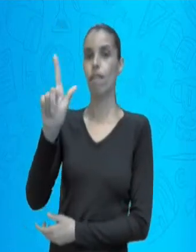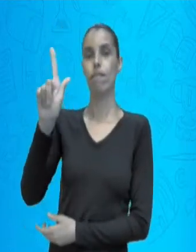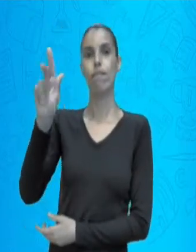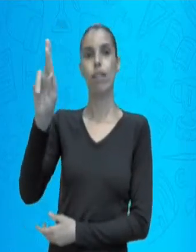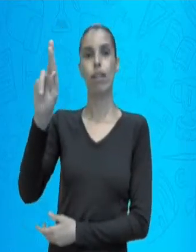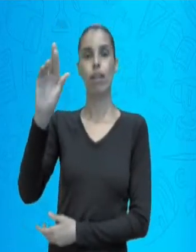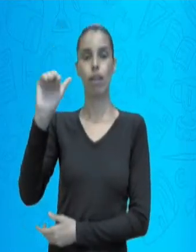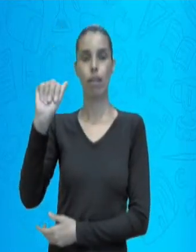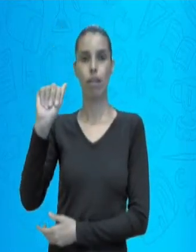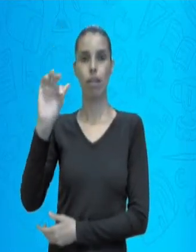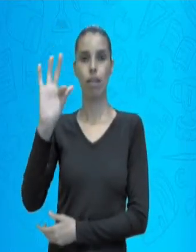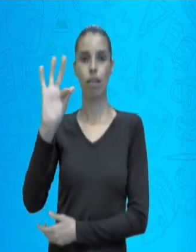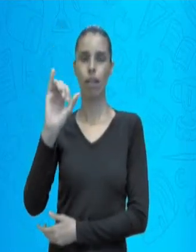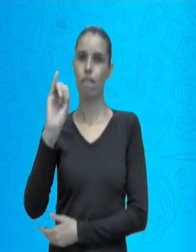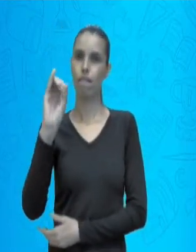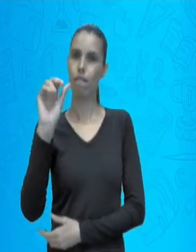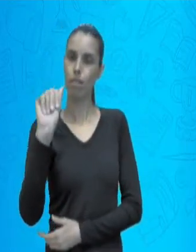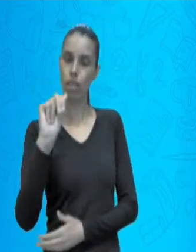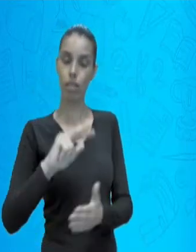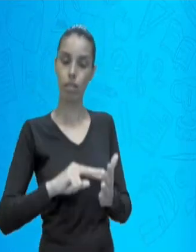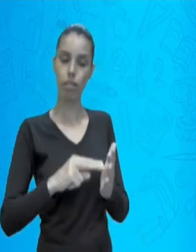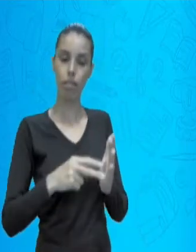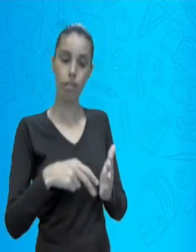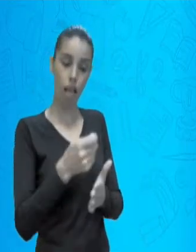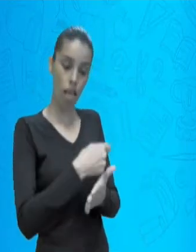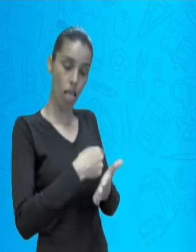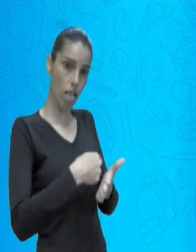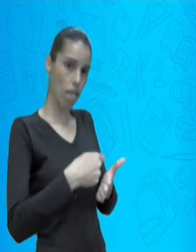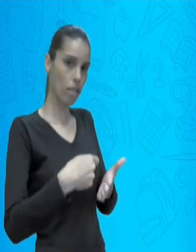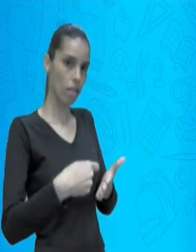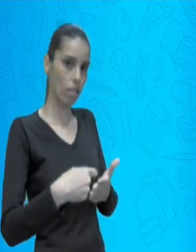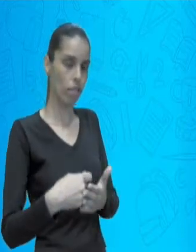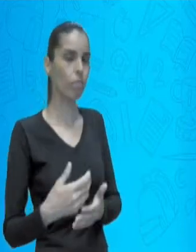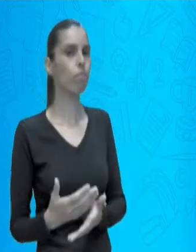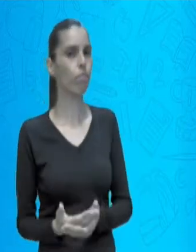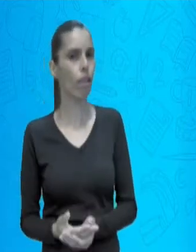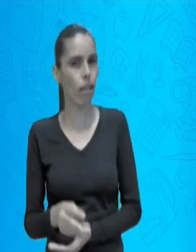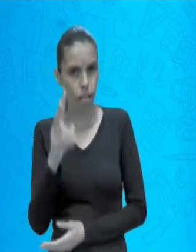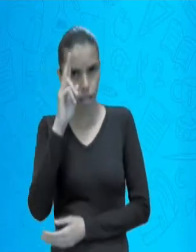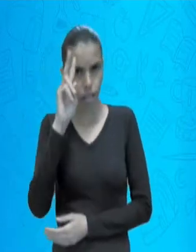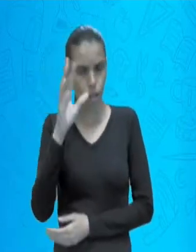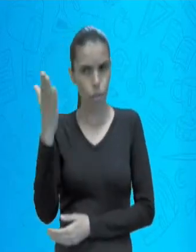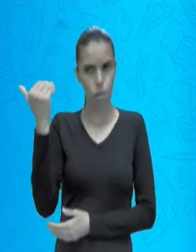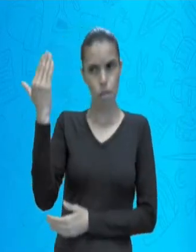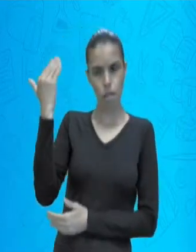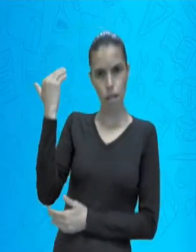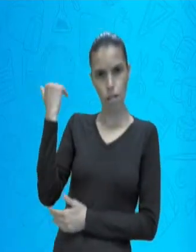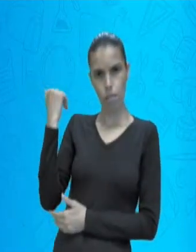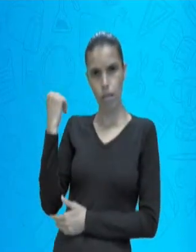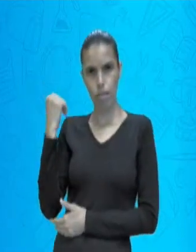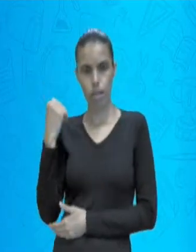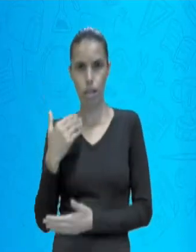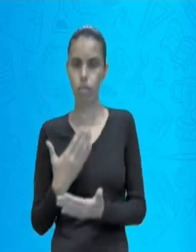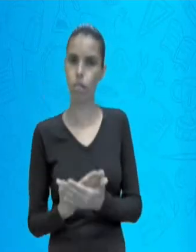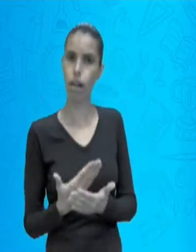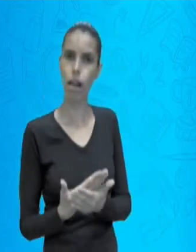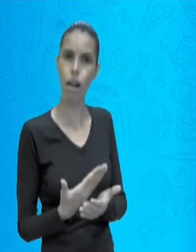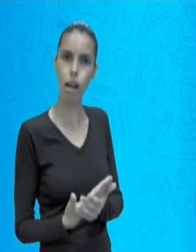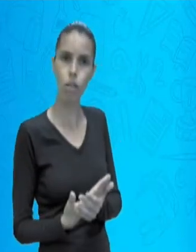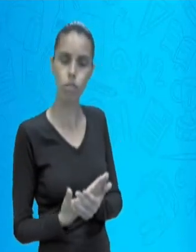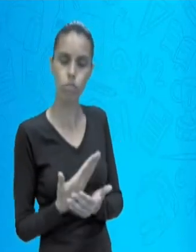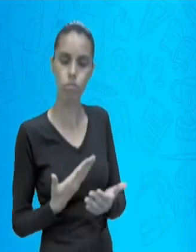Acabou de recordar daquela aula 11, onde nós falamos sobre grafema e fonema, que grafia é